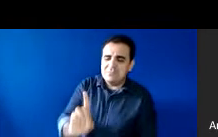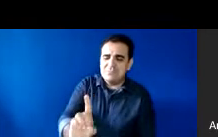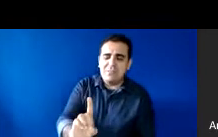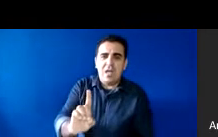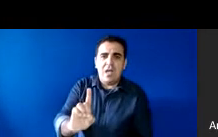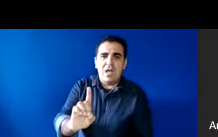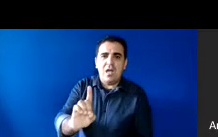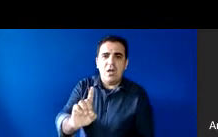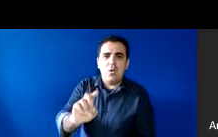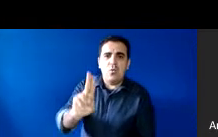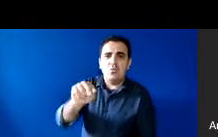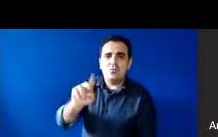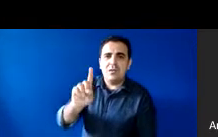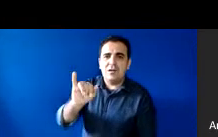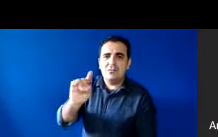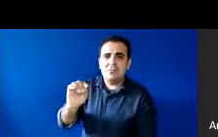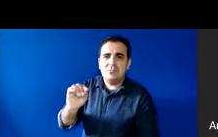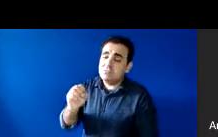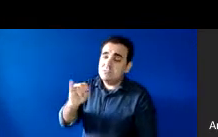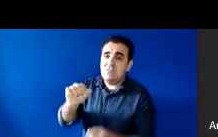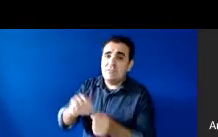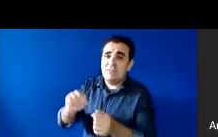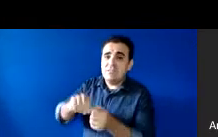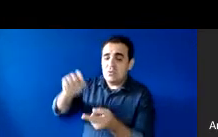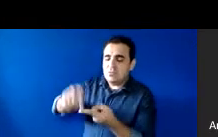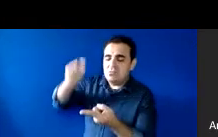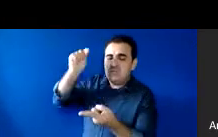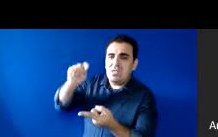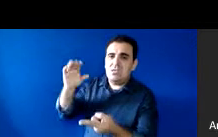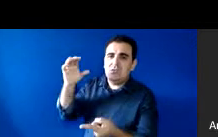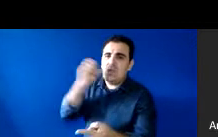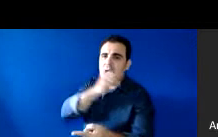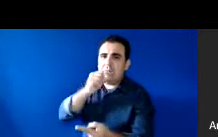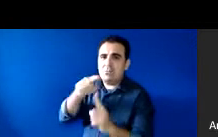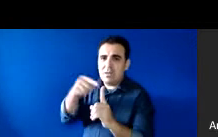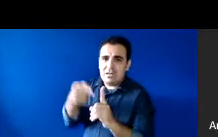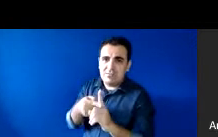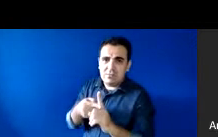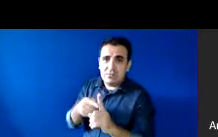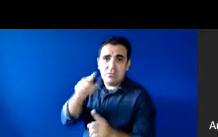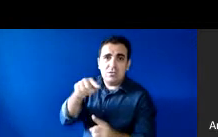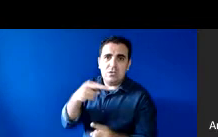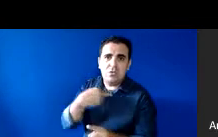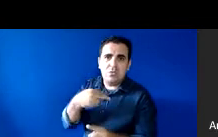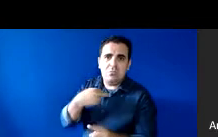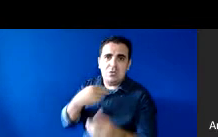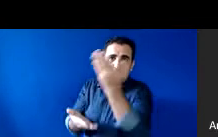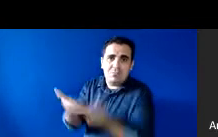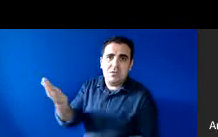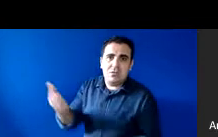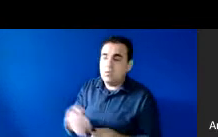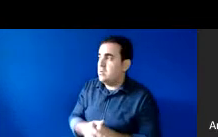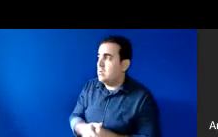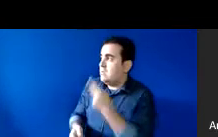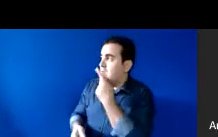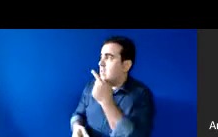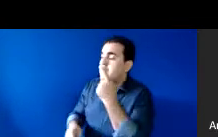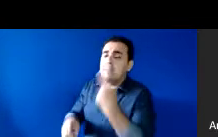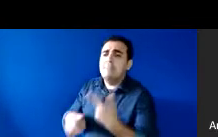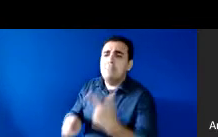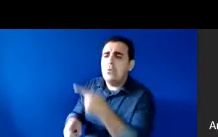para pegar um teste rápido de gravidez, você não pode perder a oportunidade para poder perguntar: por que